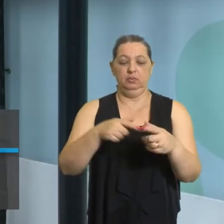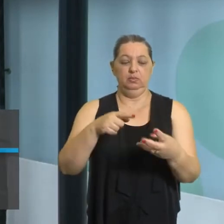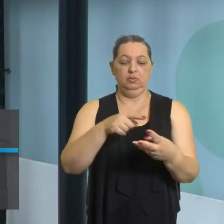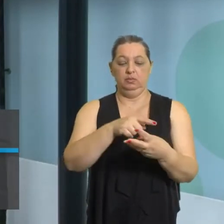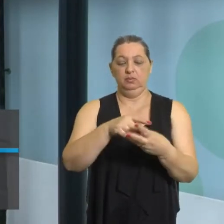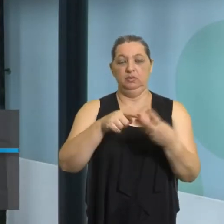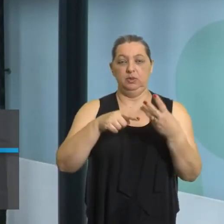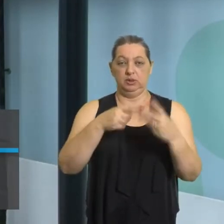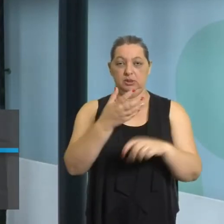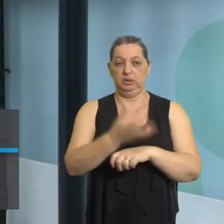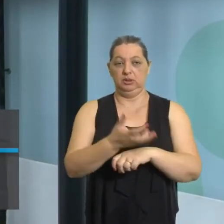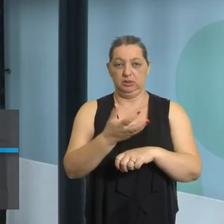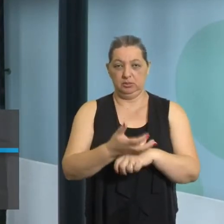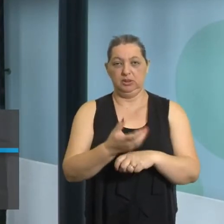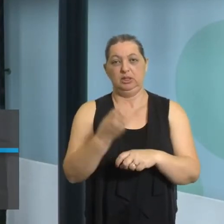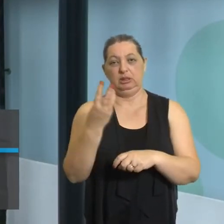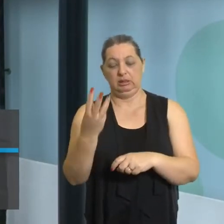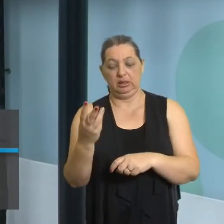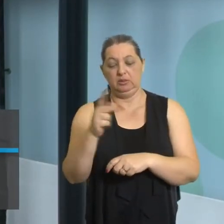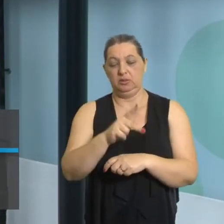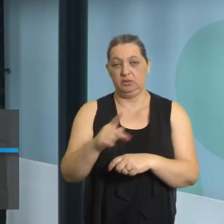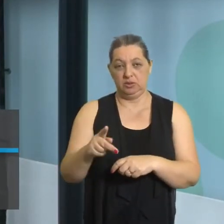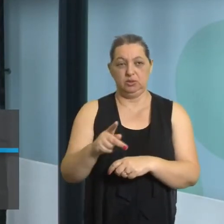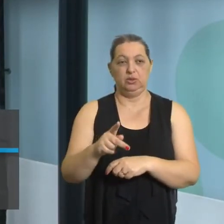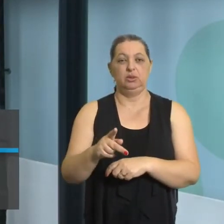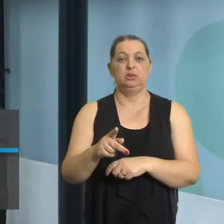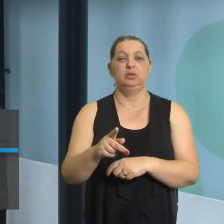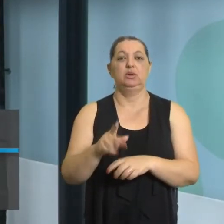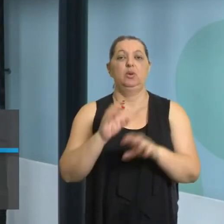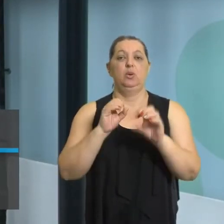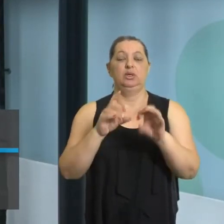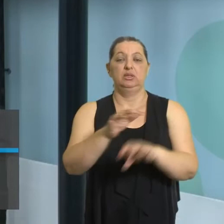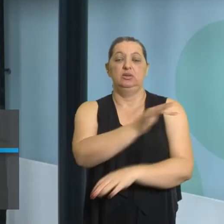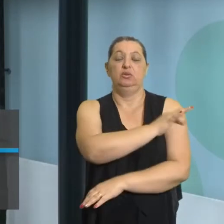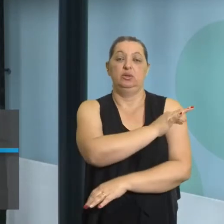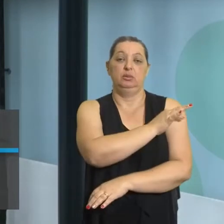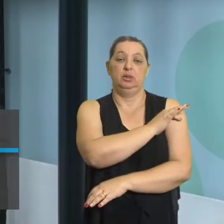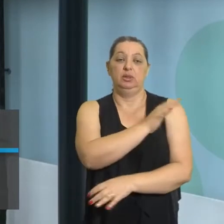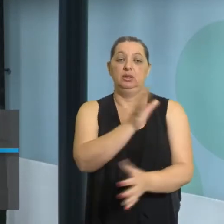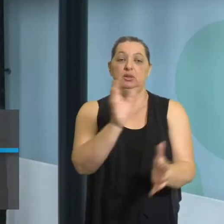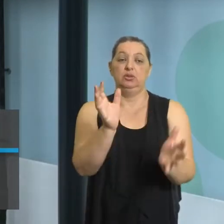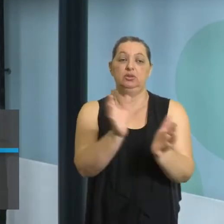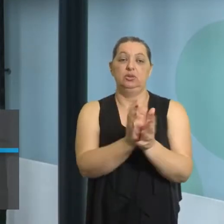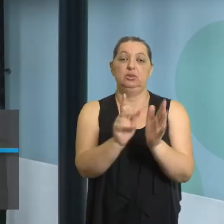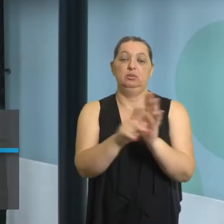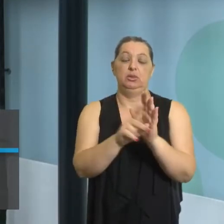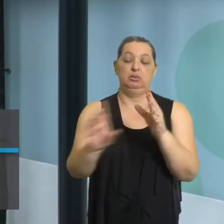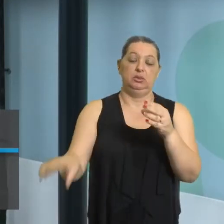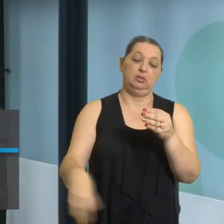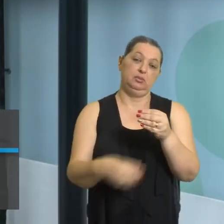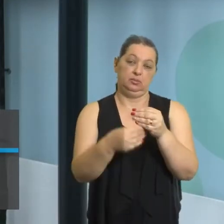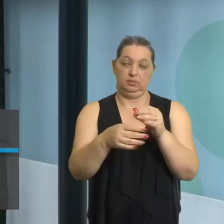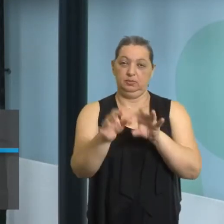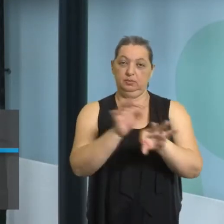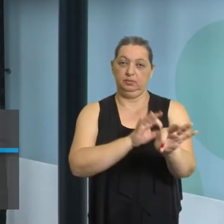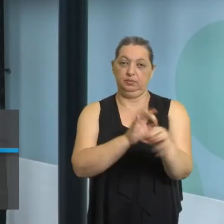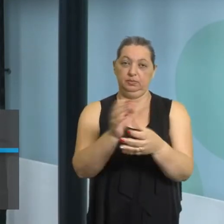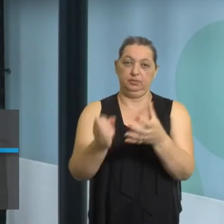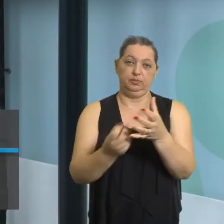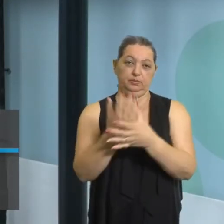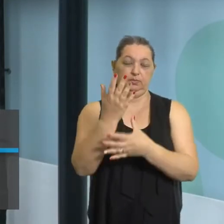curriculares três professores do Ensino Fundamental de forma integrada trazendo aí o projeto